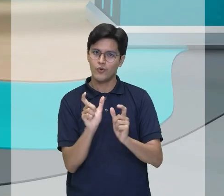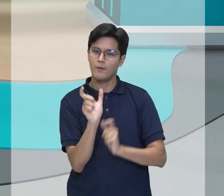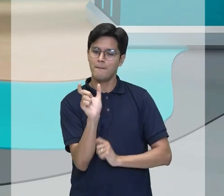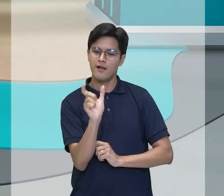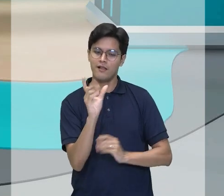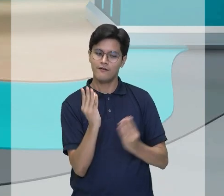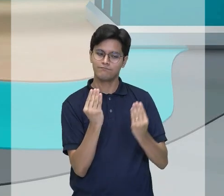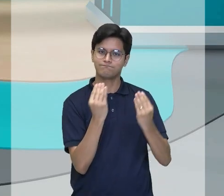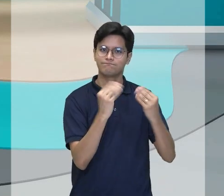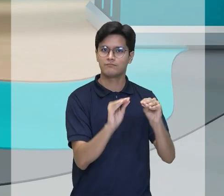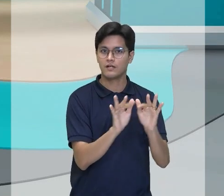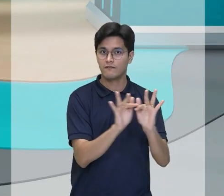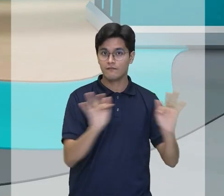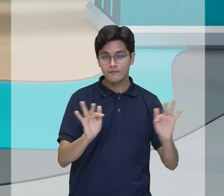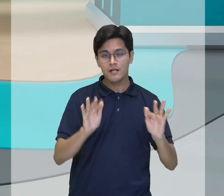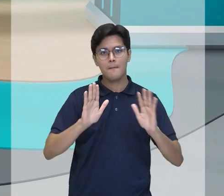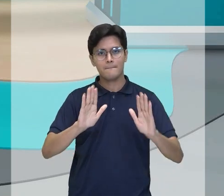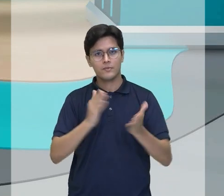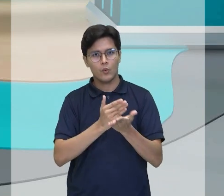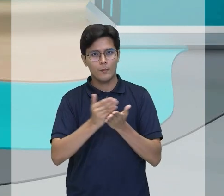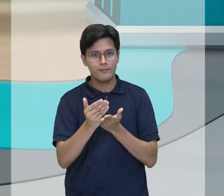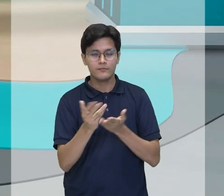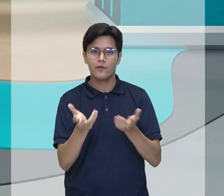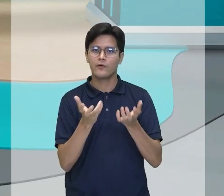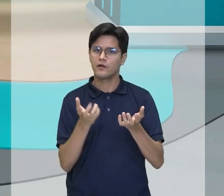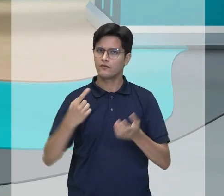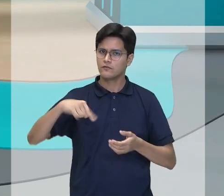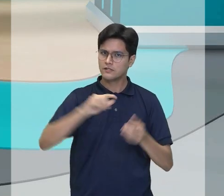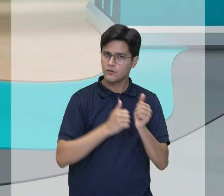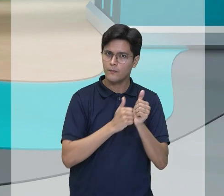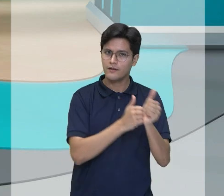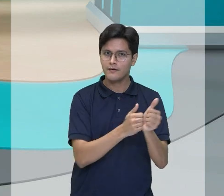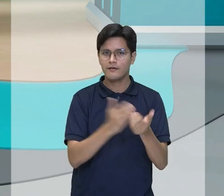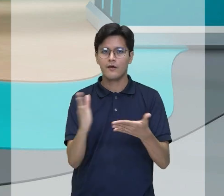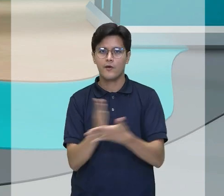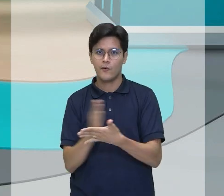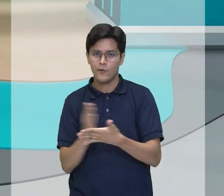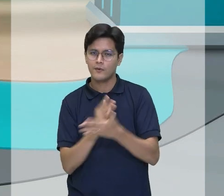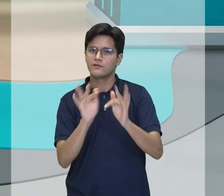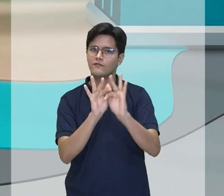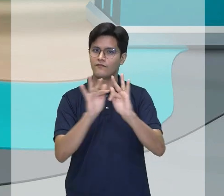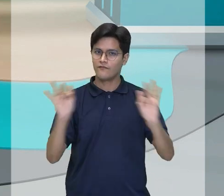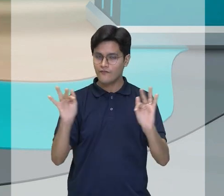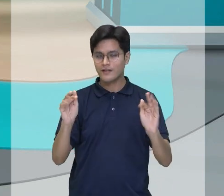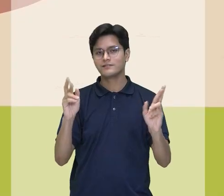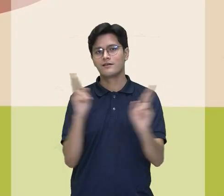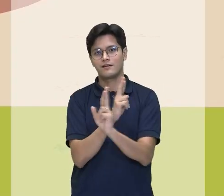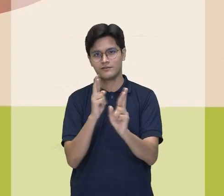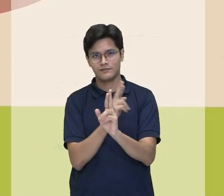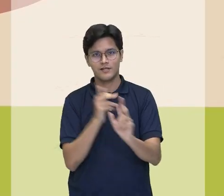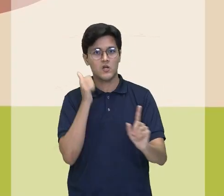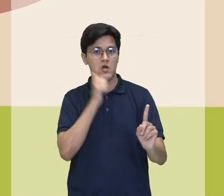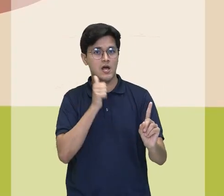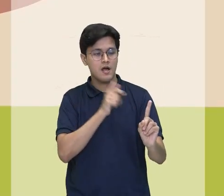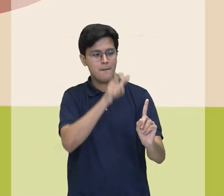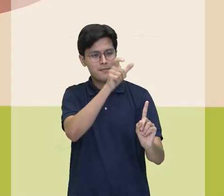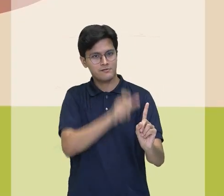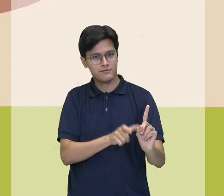gostaria que vocês acompanhassem aqui algumas frases a respeito de uma personagem nossa. Vamos acompanhar comigo.